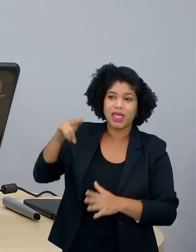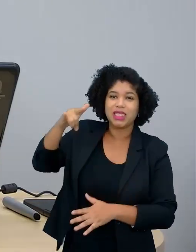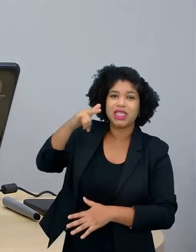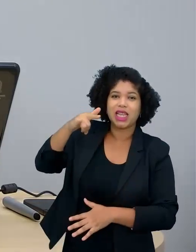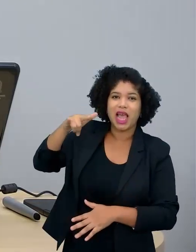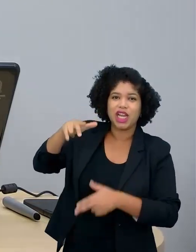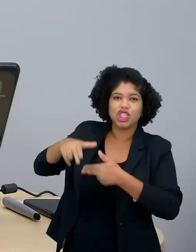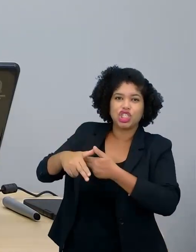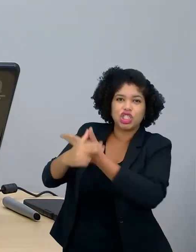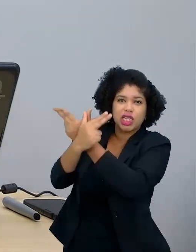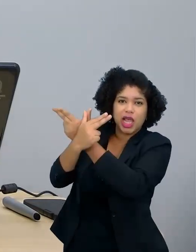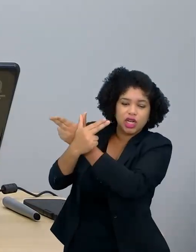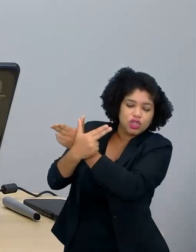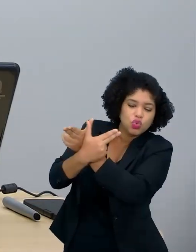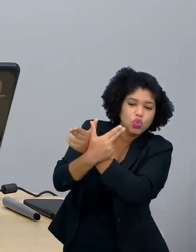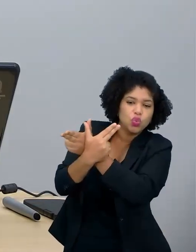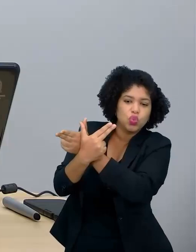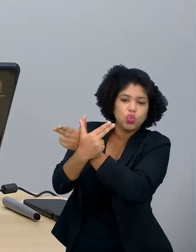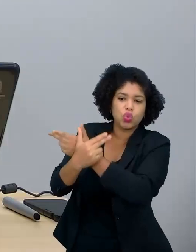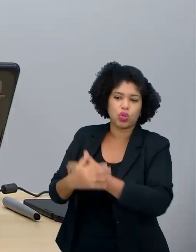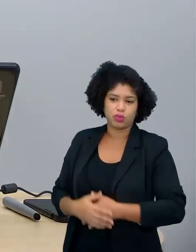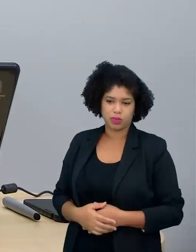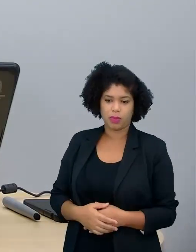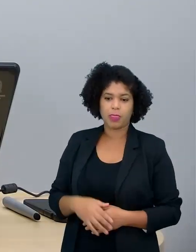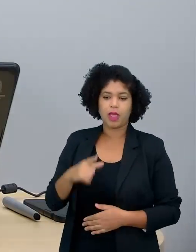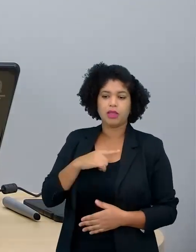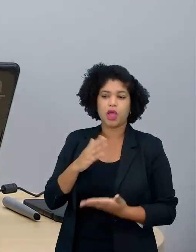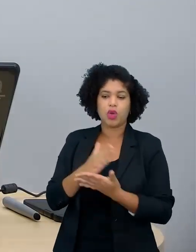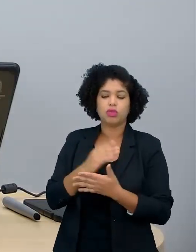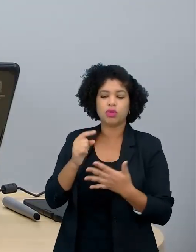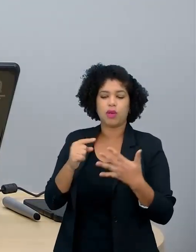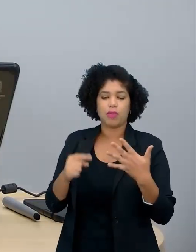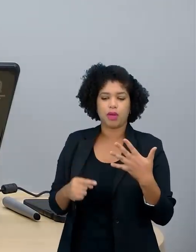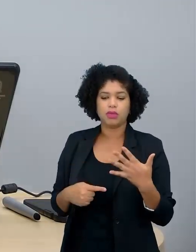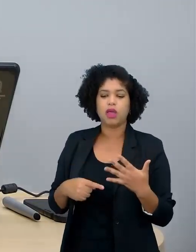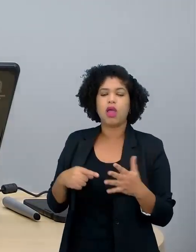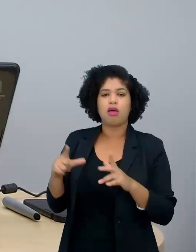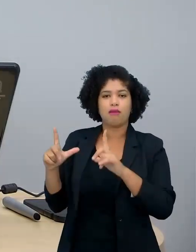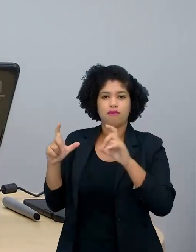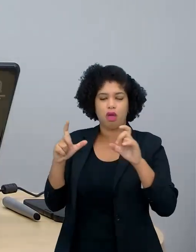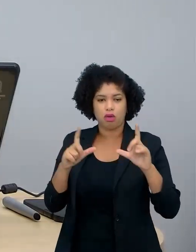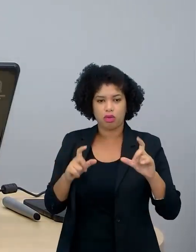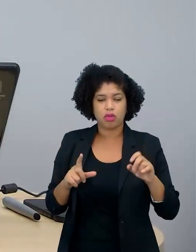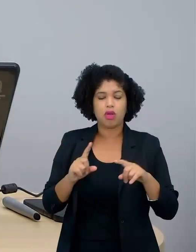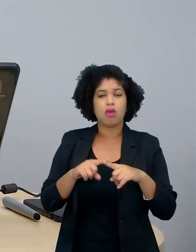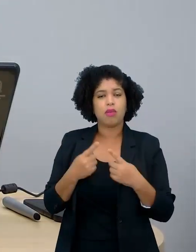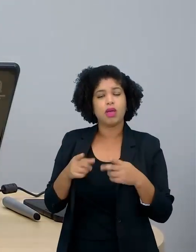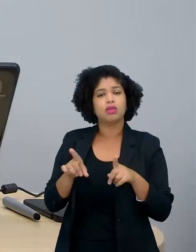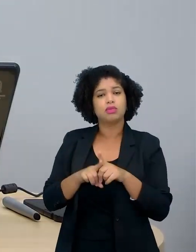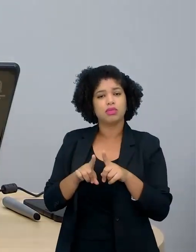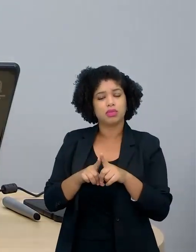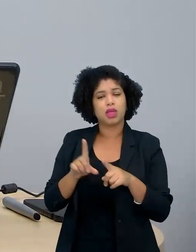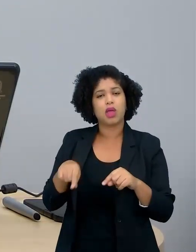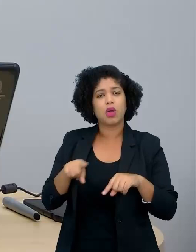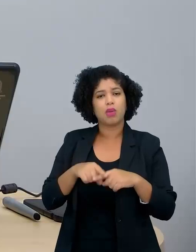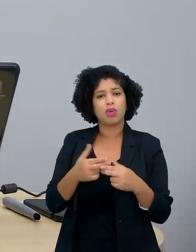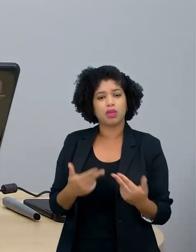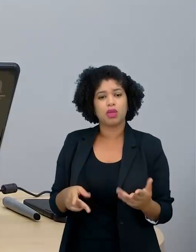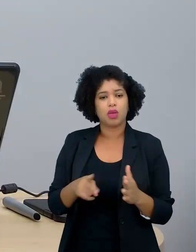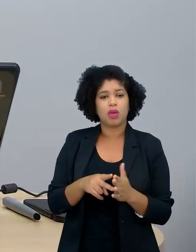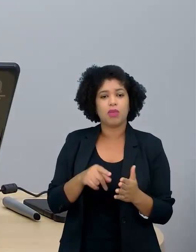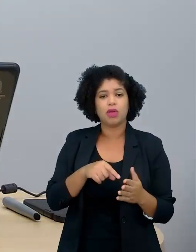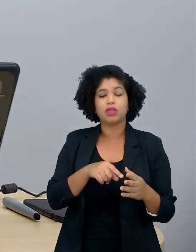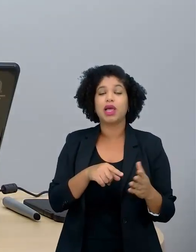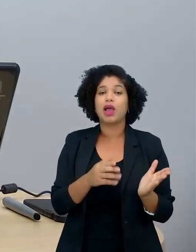Mas a gente sempre traz opções. Então, a gente trouxe aí uma imagem de satélite, mas a gente também trouxe o material do próprio caderno,